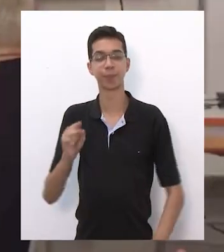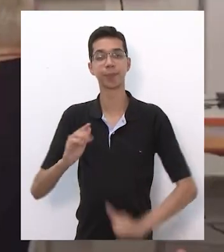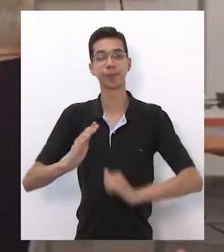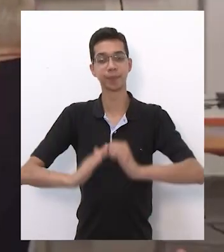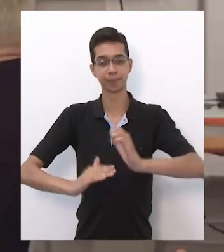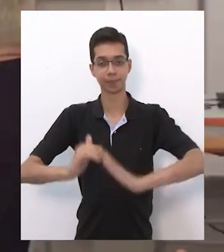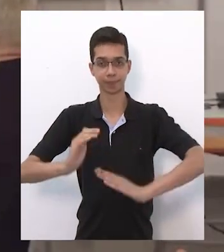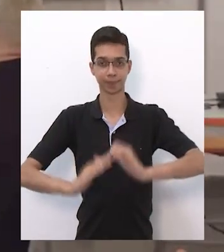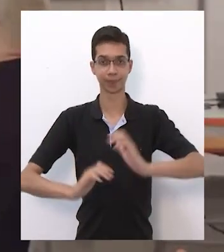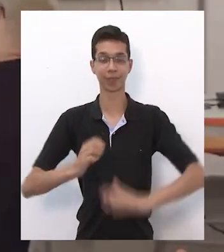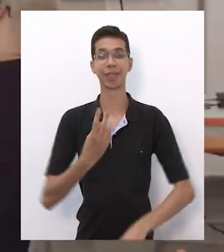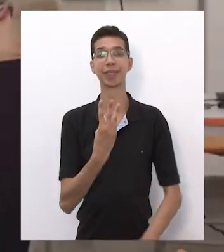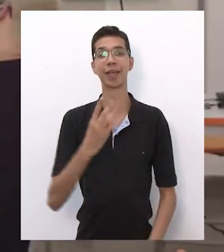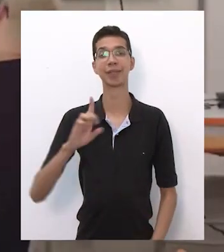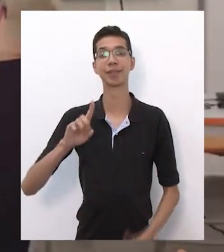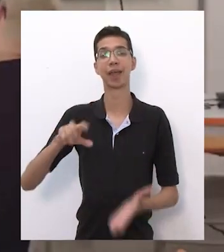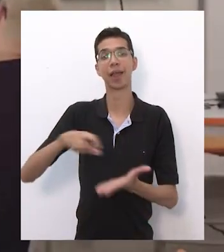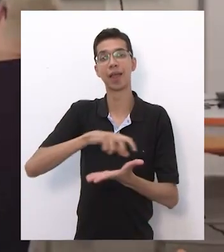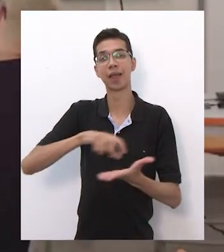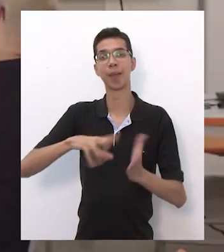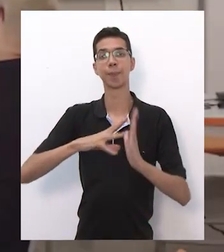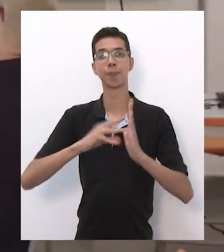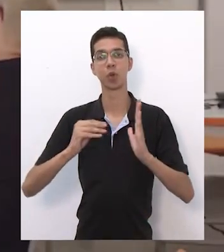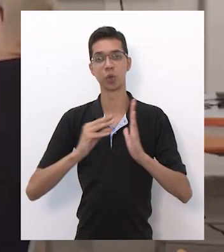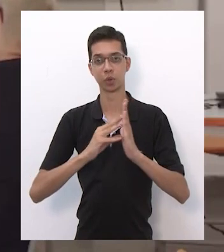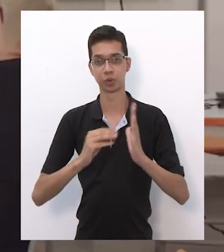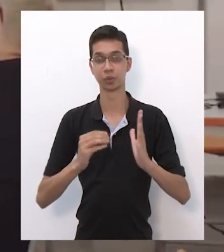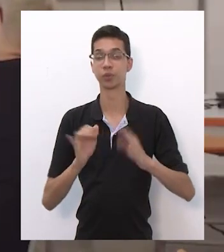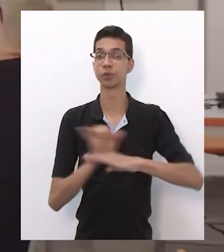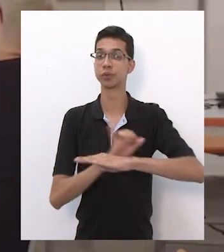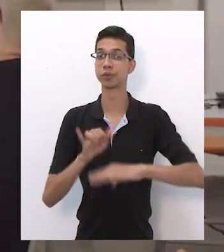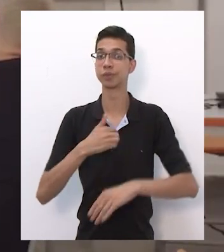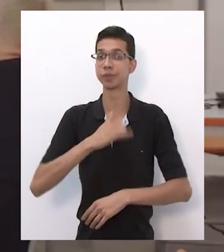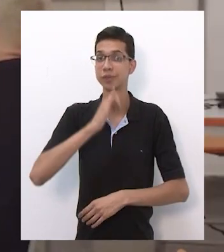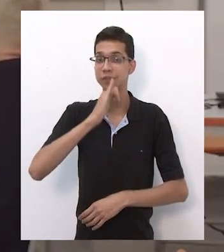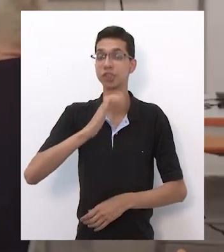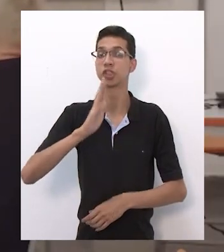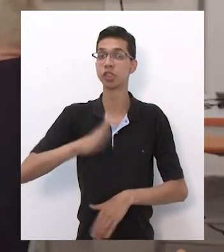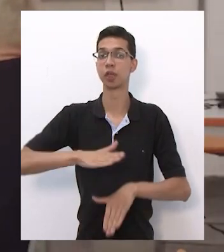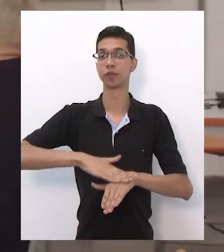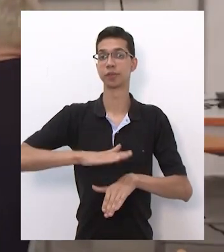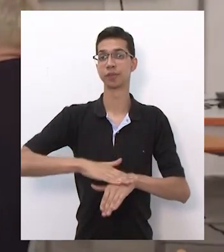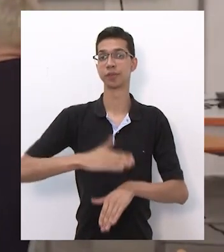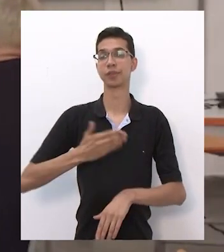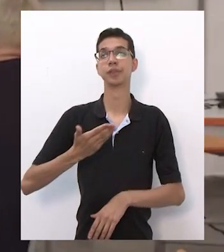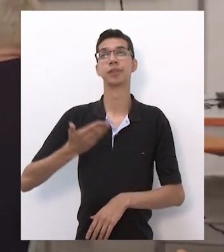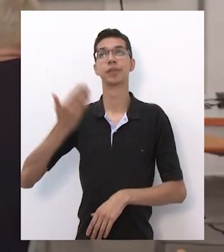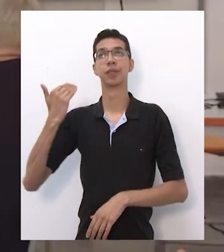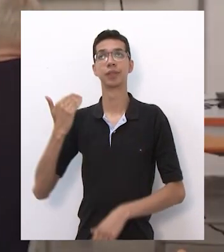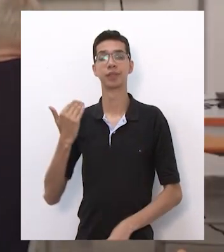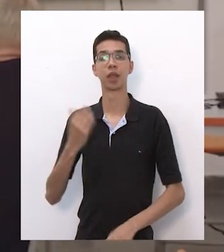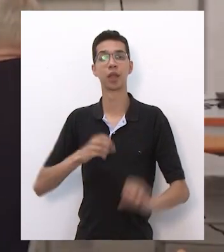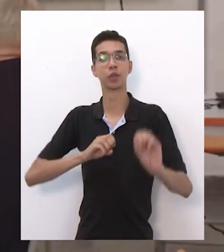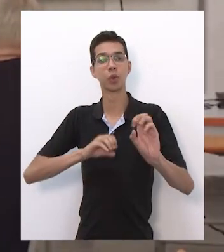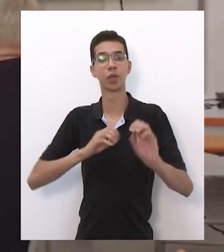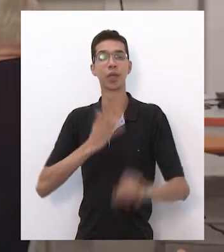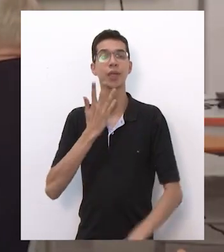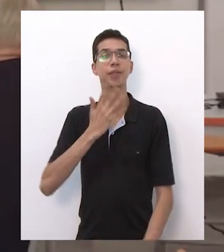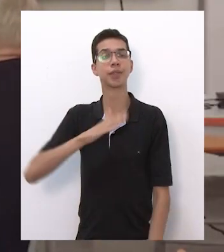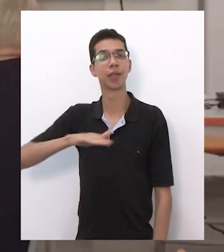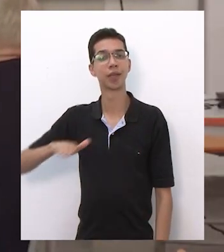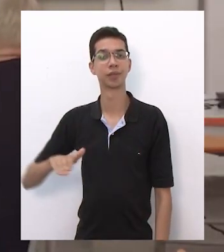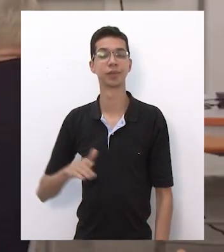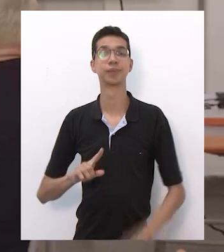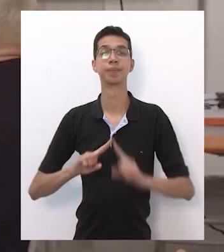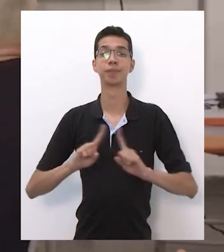modelagem 3D, uma alternativa seria uma coisa que a gente já fez muito na educação infantil e que a gente vai